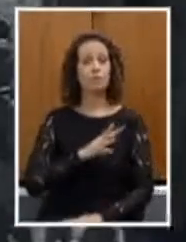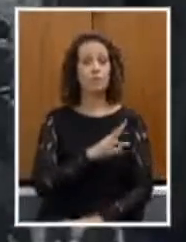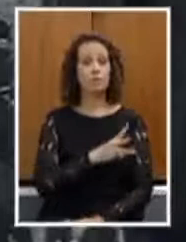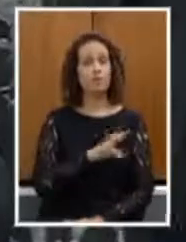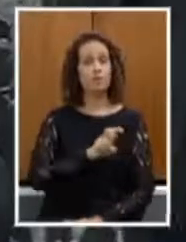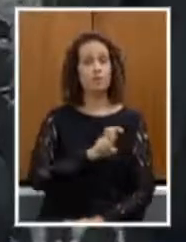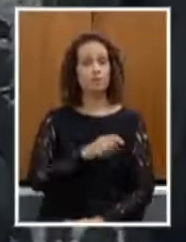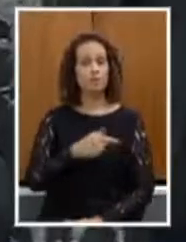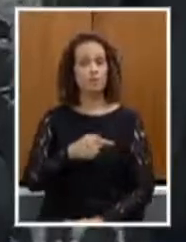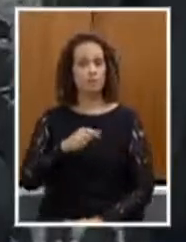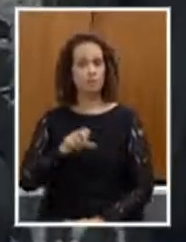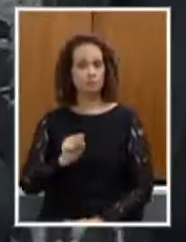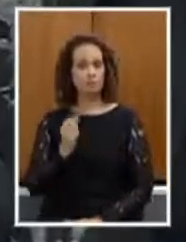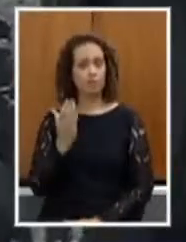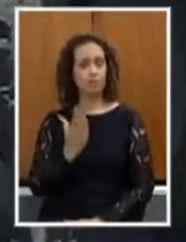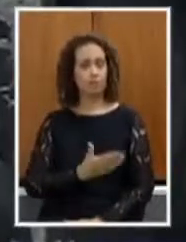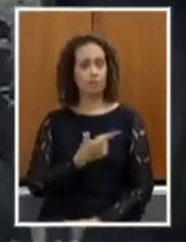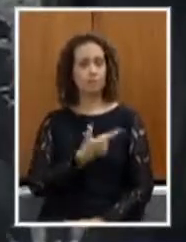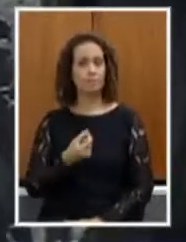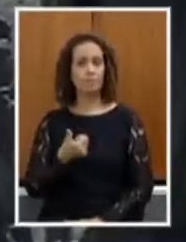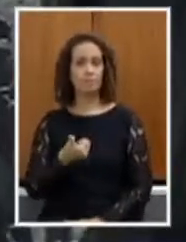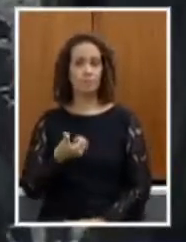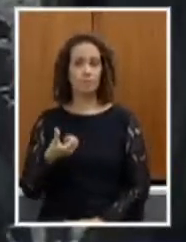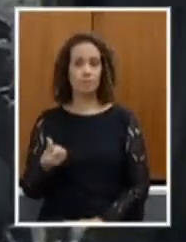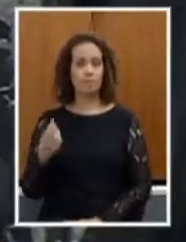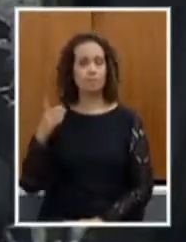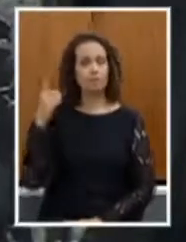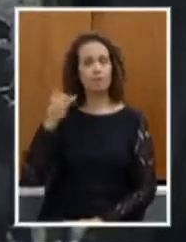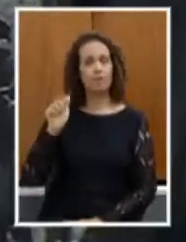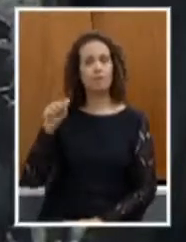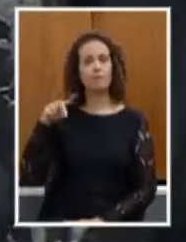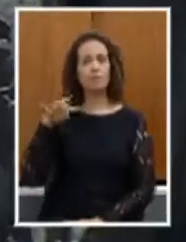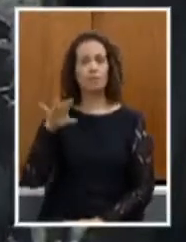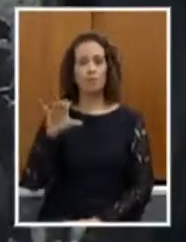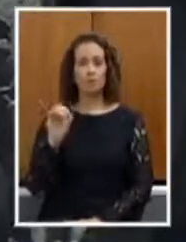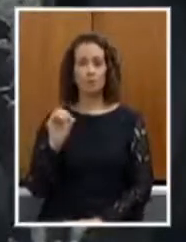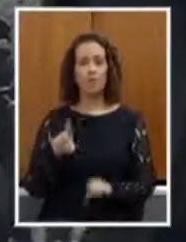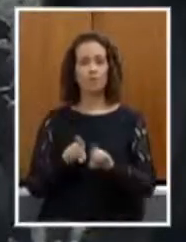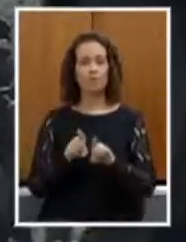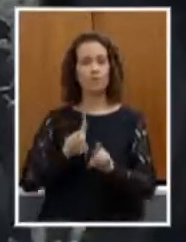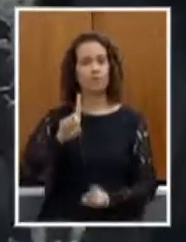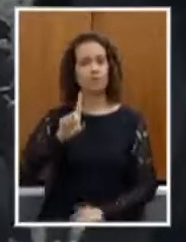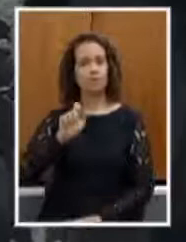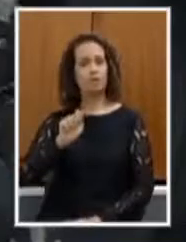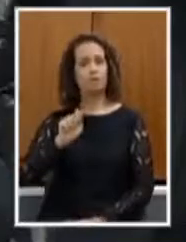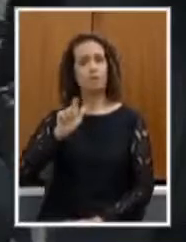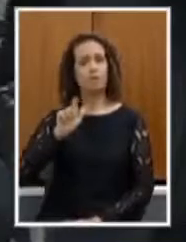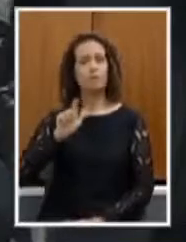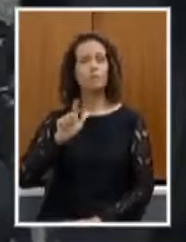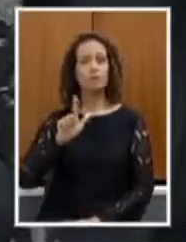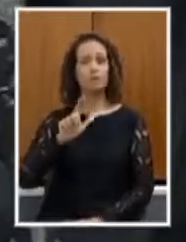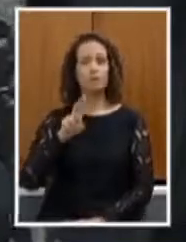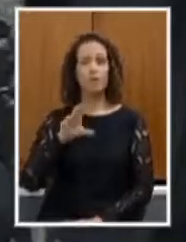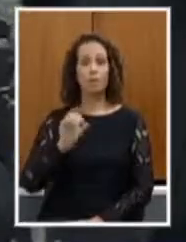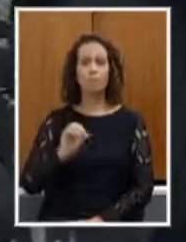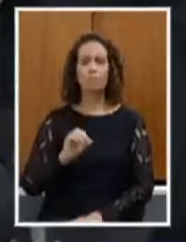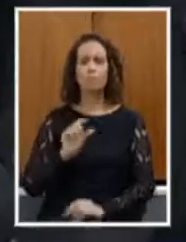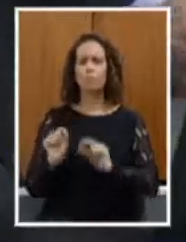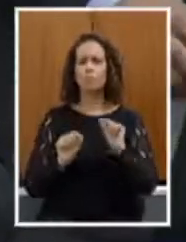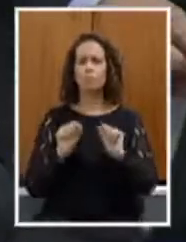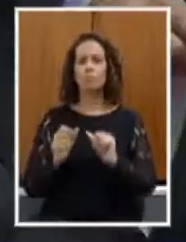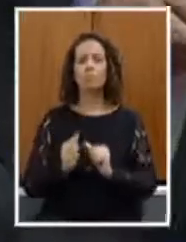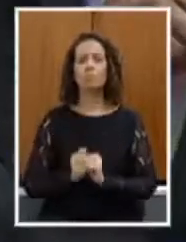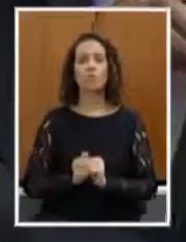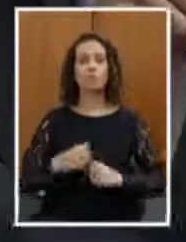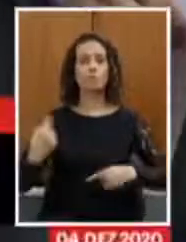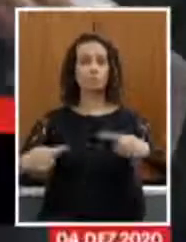3.578 de 2016 dos deputados Antônio Carlos Arantes e Dalmo Ribeiro Silva, que dispõe sobre a política estadual de